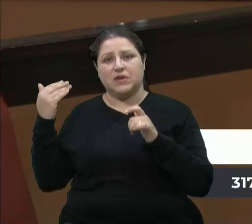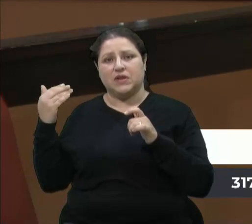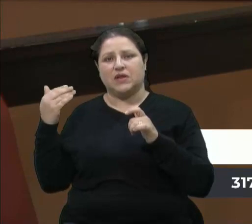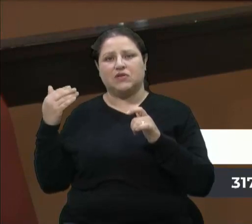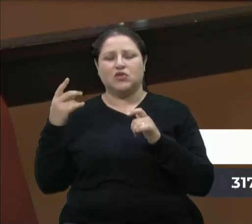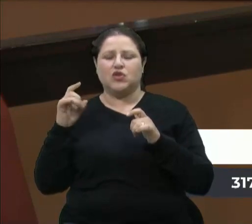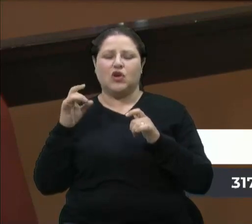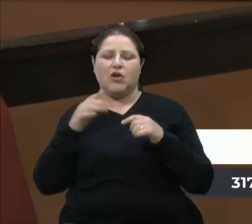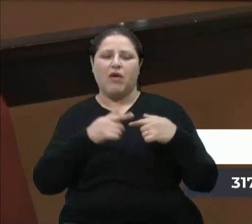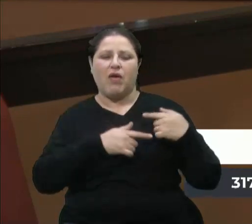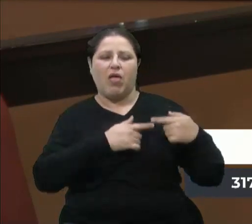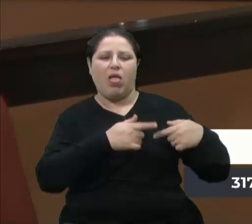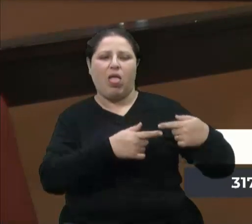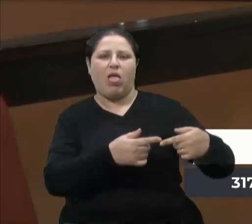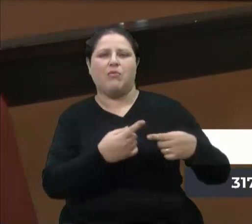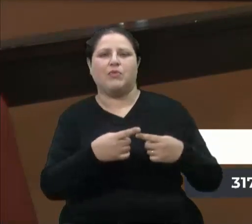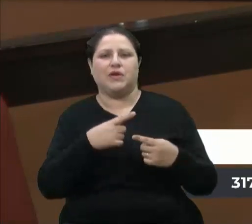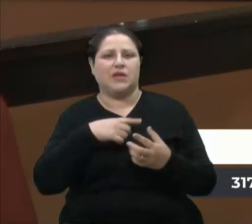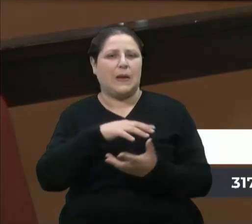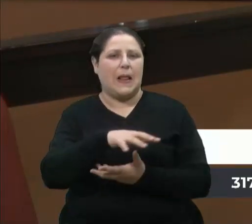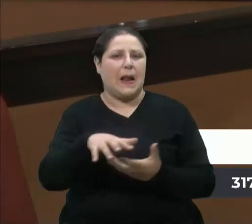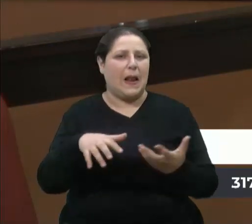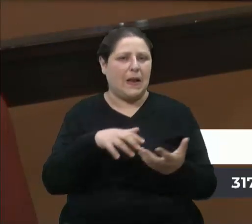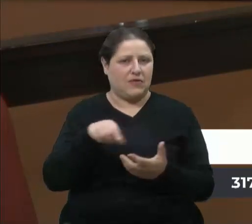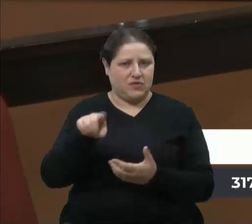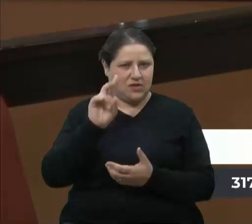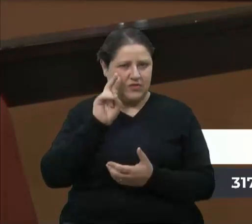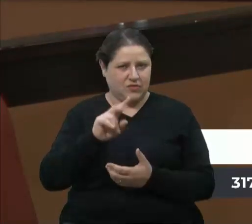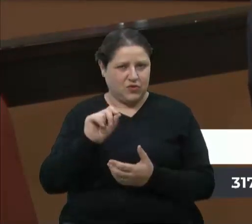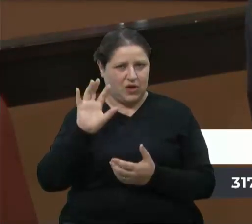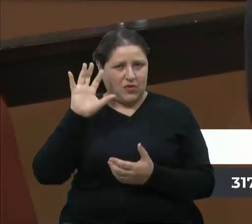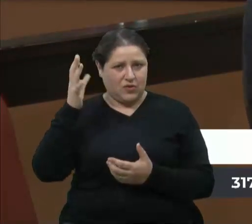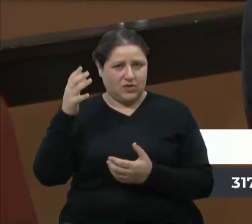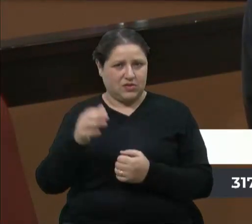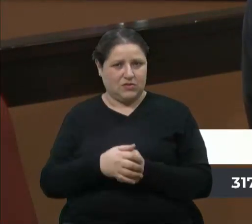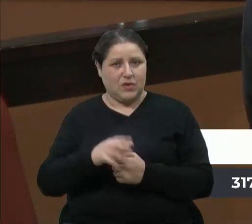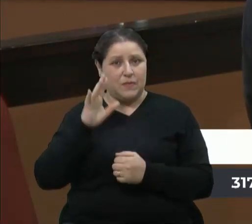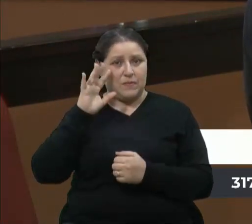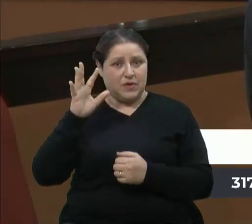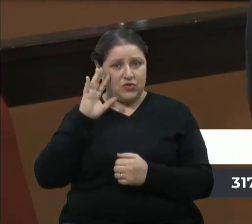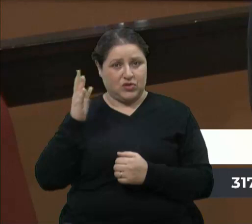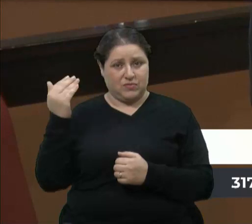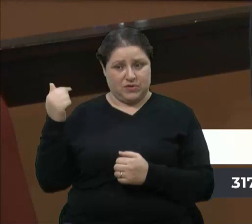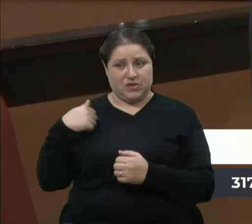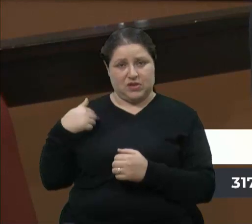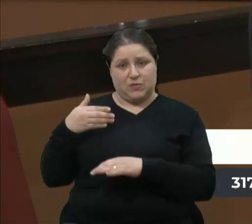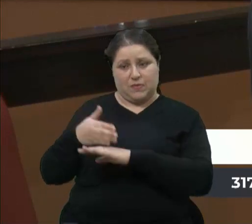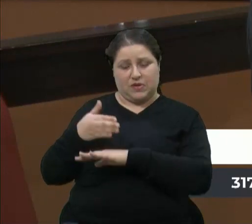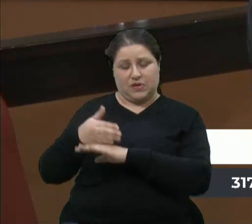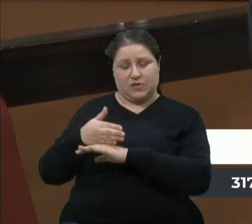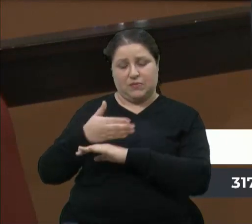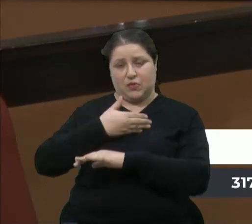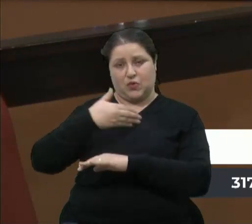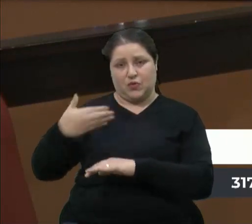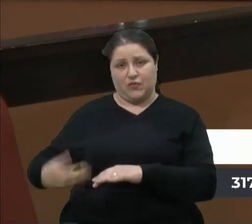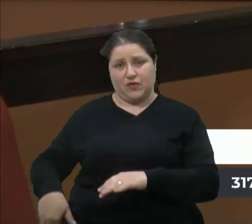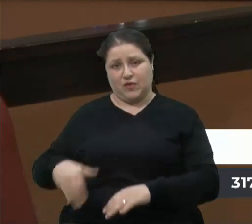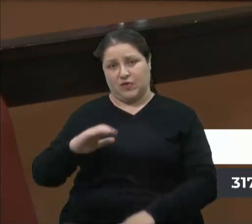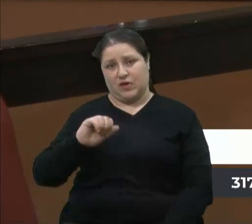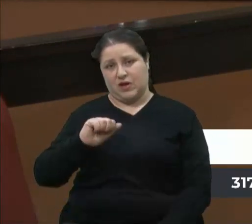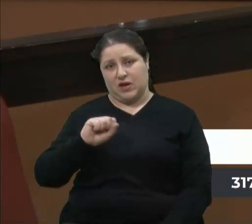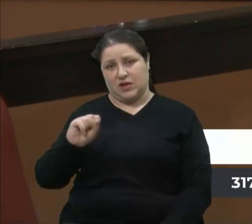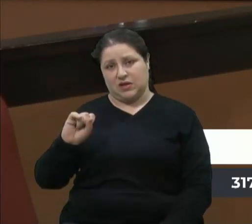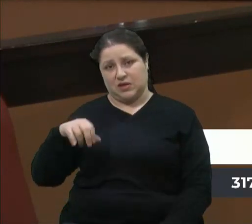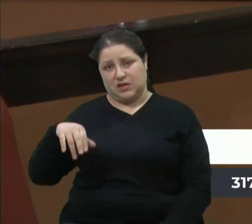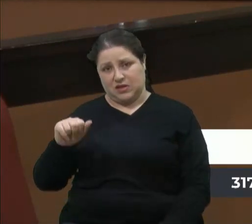polêmico. Vocês viram o que aconteceu. Então imaginem, colegas, eu lá na época, governo Cassina, líder de